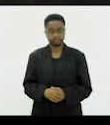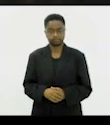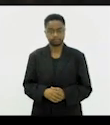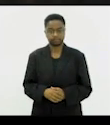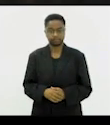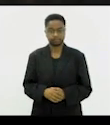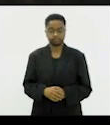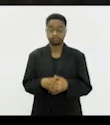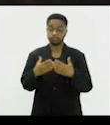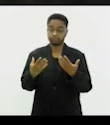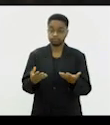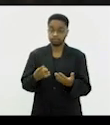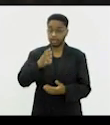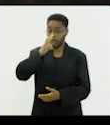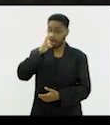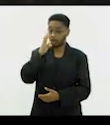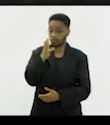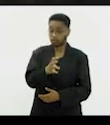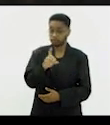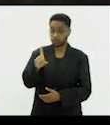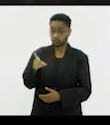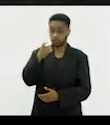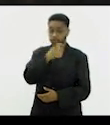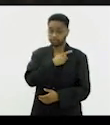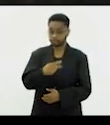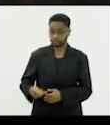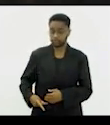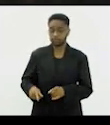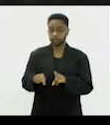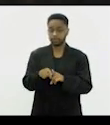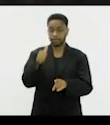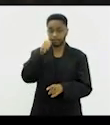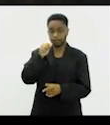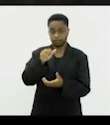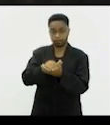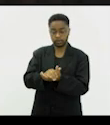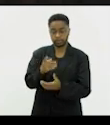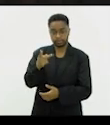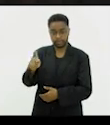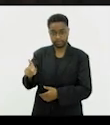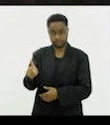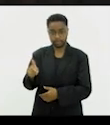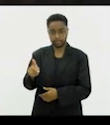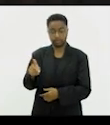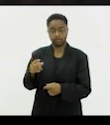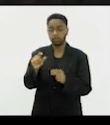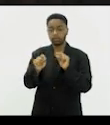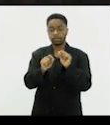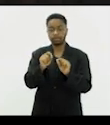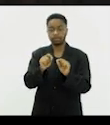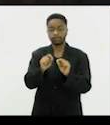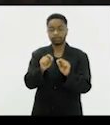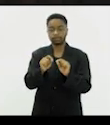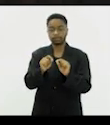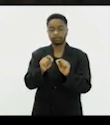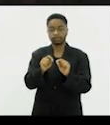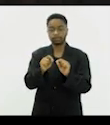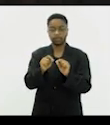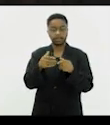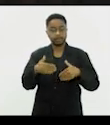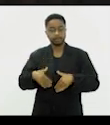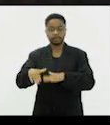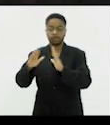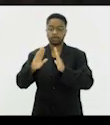Então acusa o ex-presidente e a mulher dele, Michele, de que levaram do